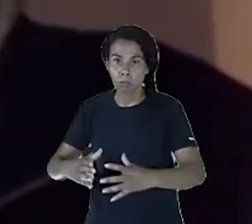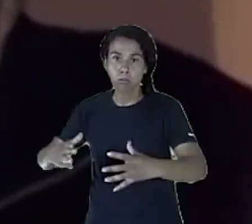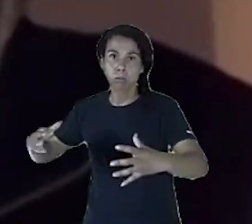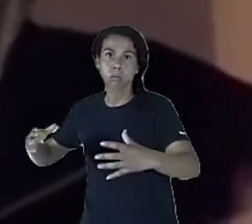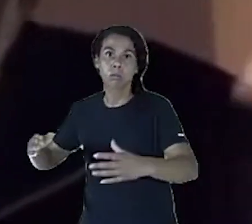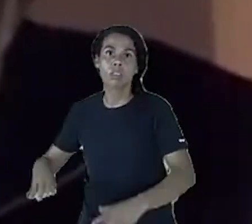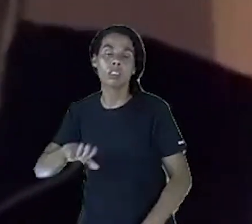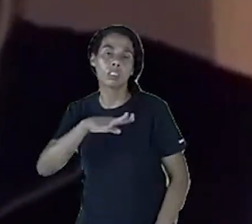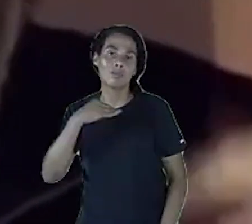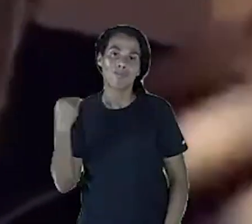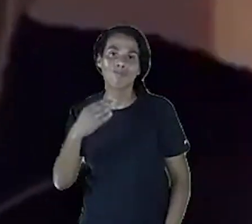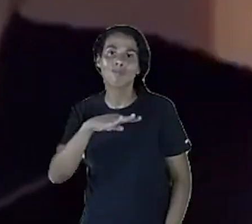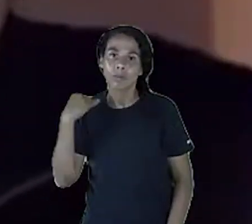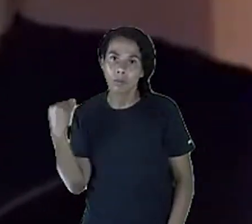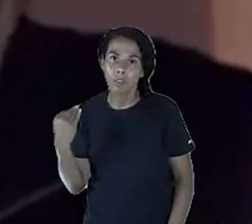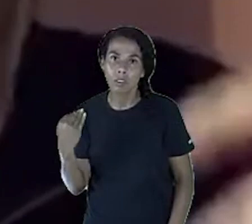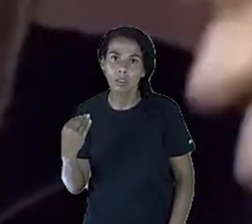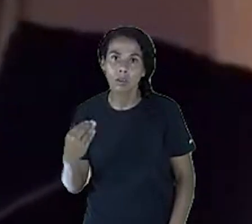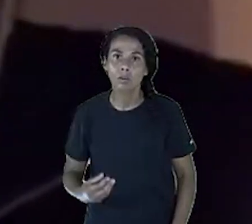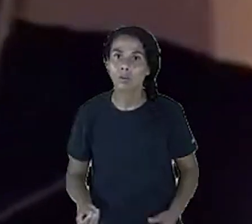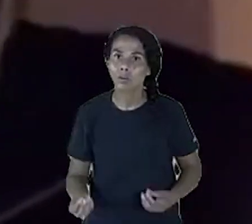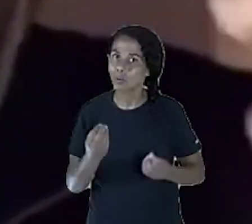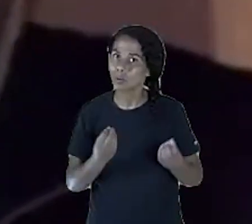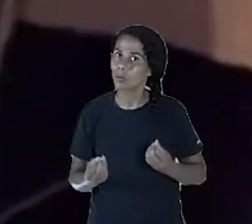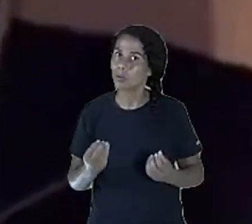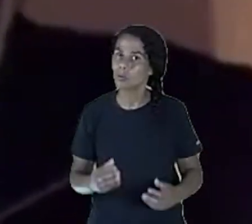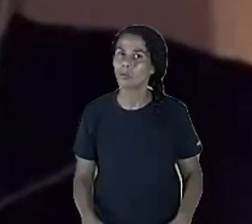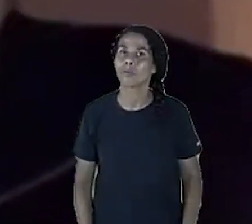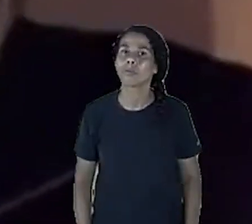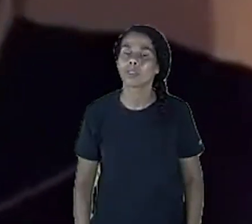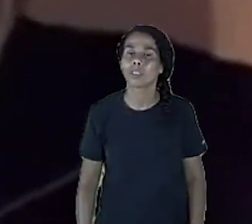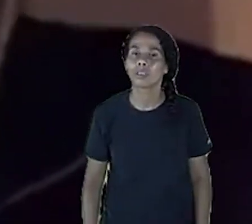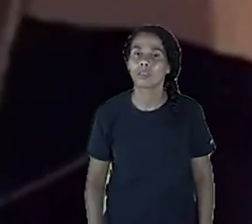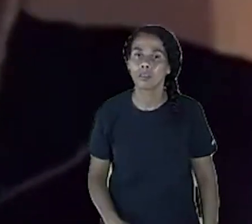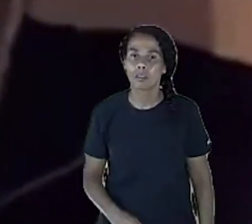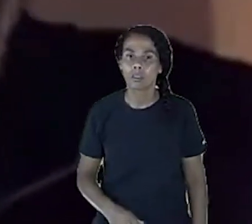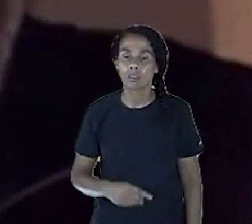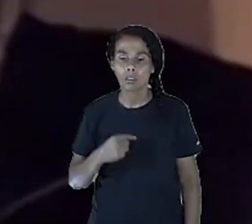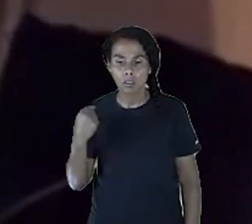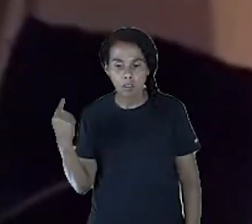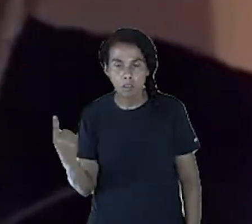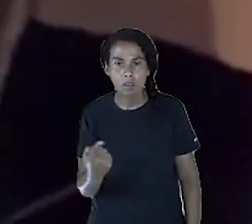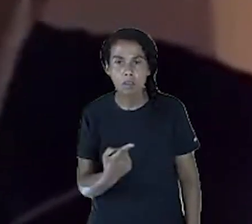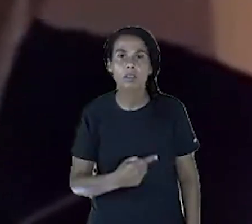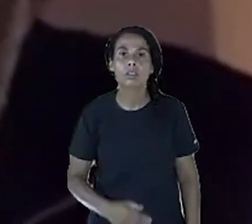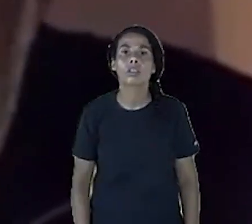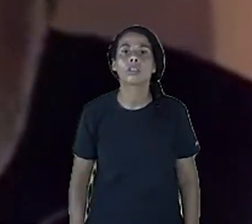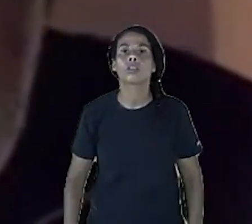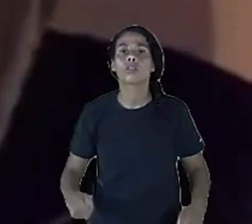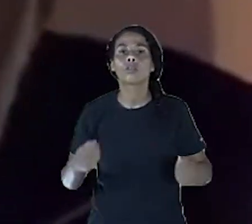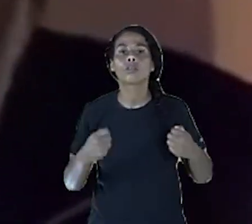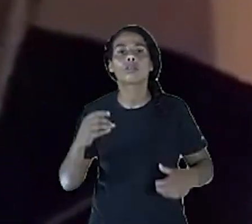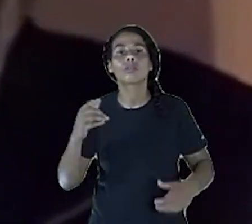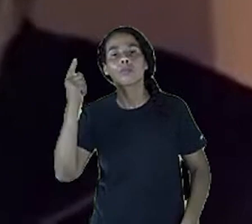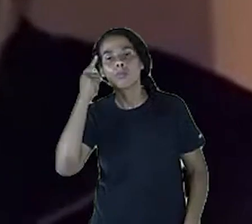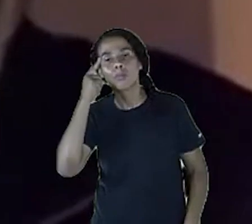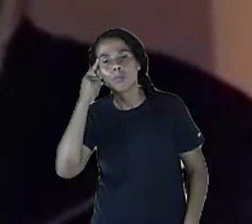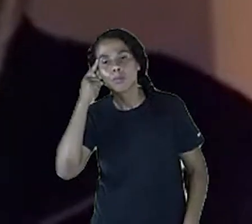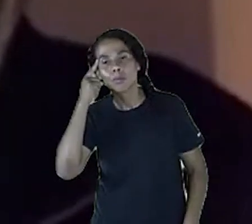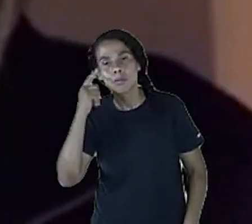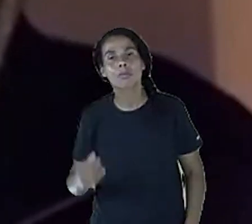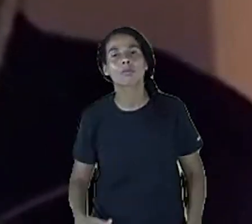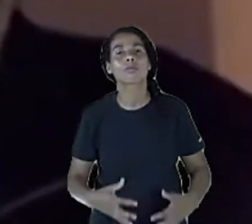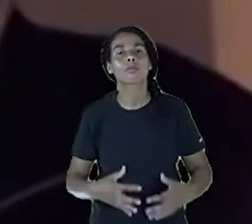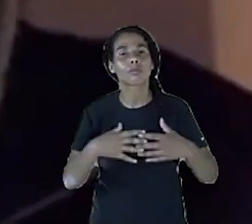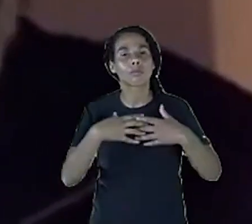Enfim, é tanto contraste, tanta coisa. Estamos sendo fustigados por essas